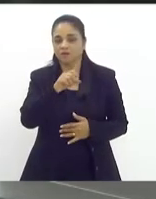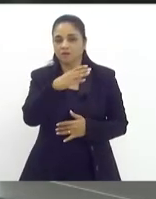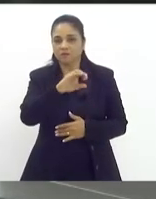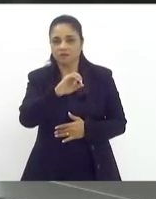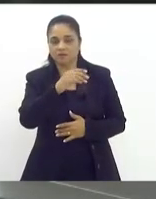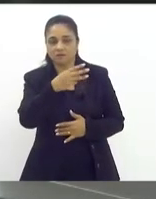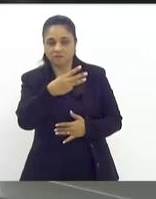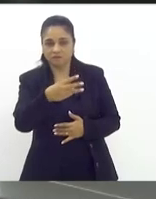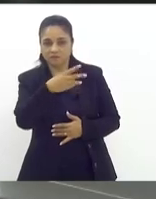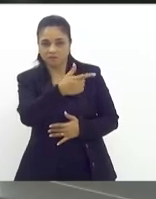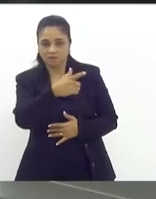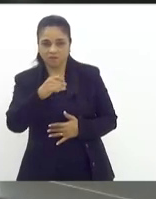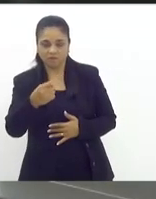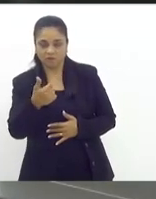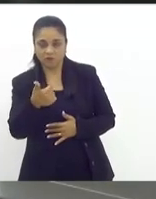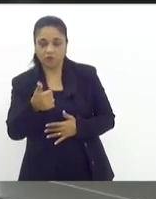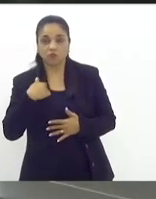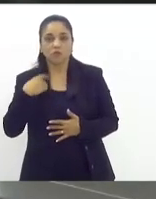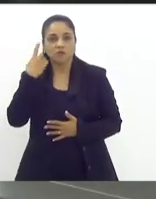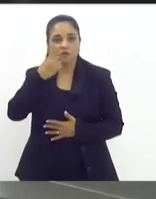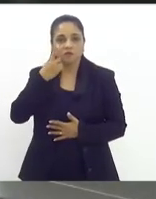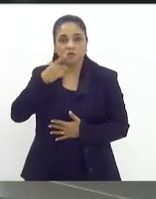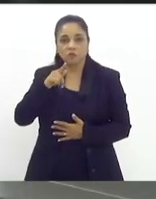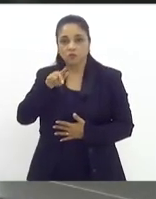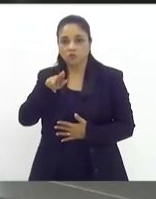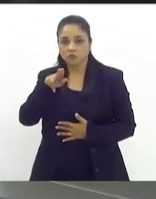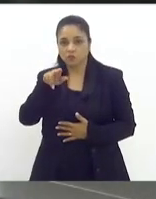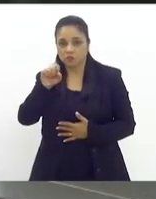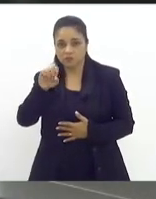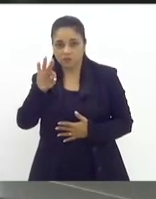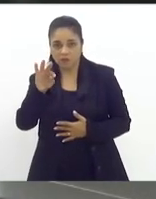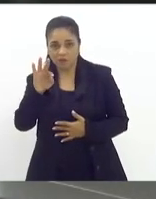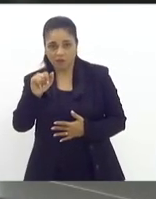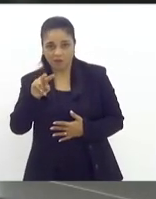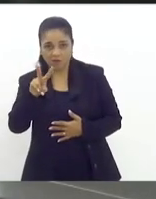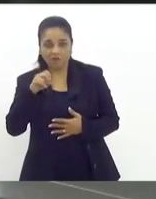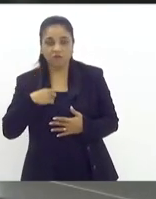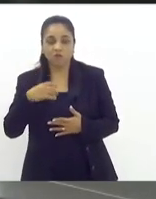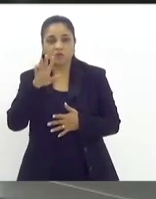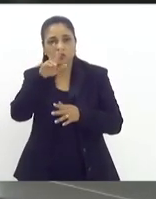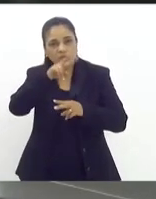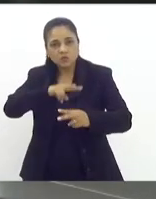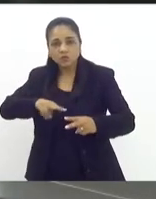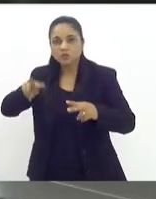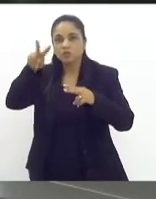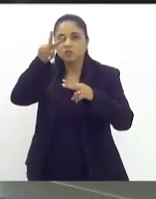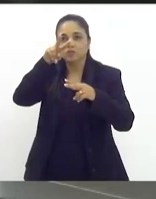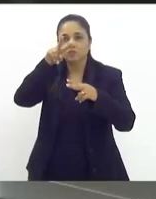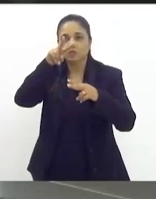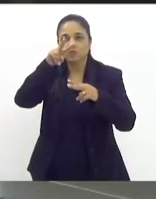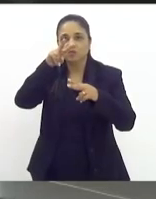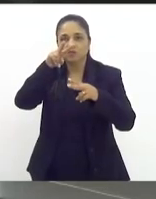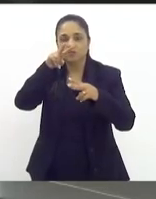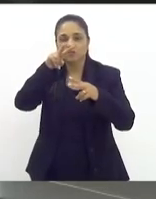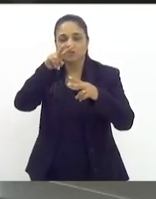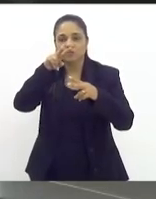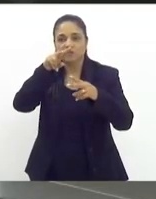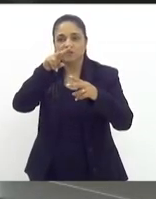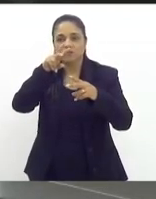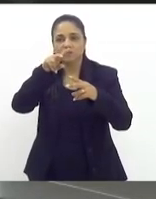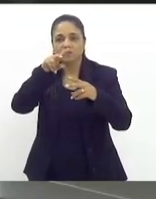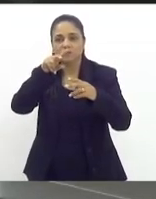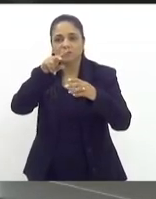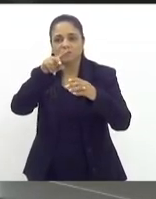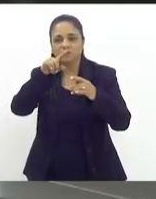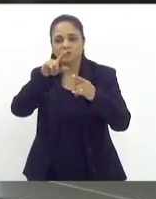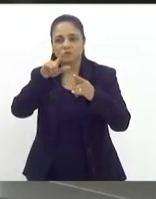21, de autoria do deputado Gustavo Schmidt, que dispõe sobre a implementação de zoopaisagens no estado do... Desculpa.